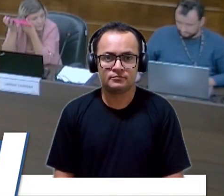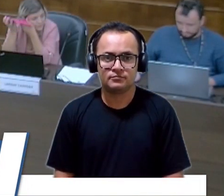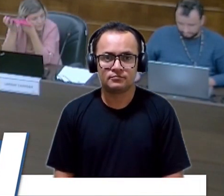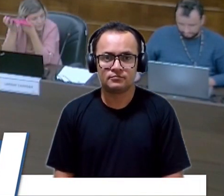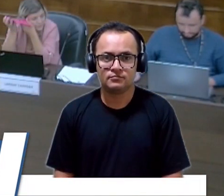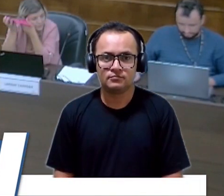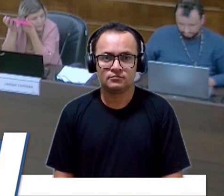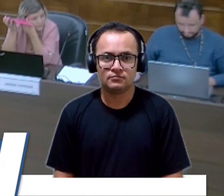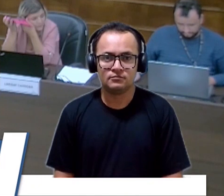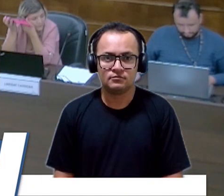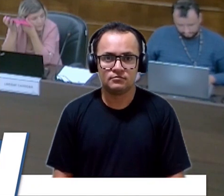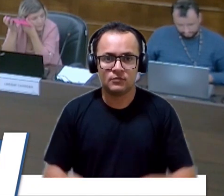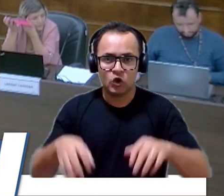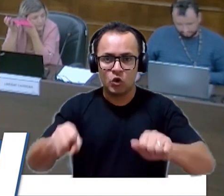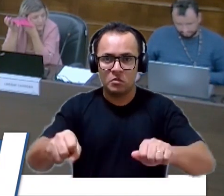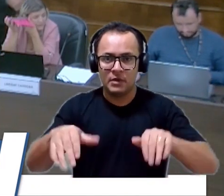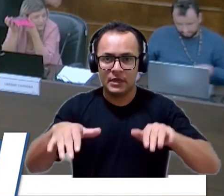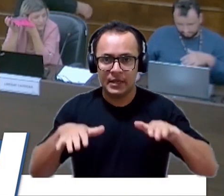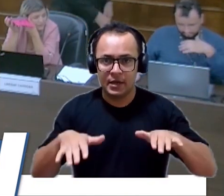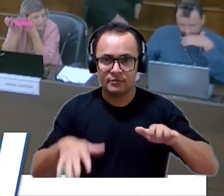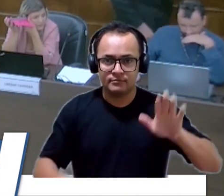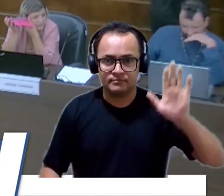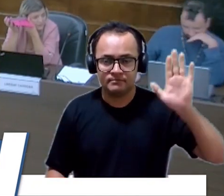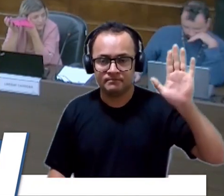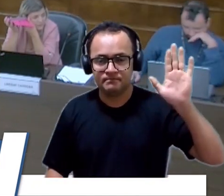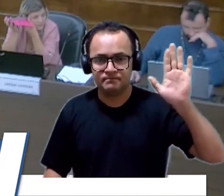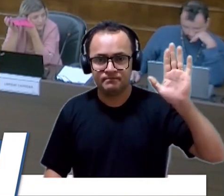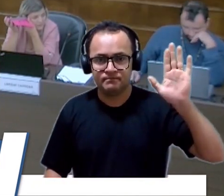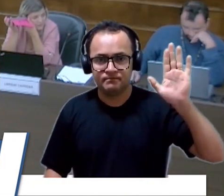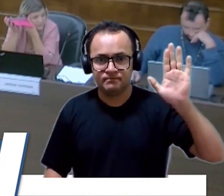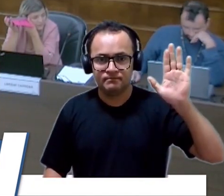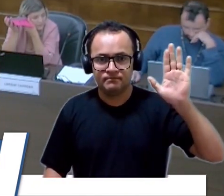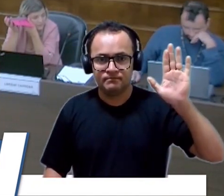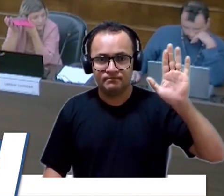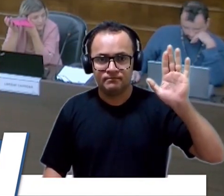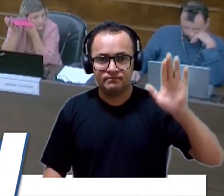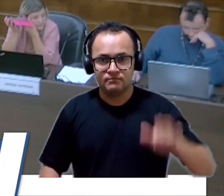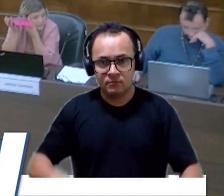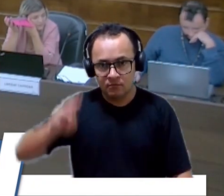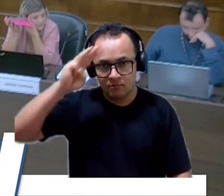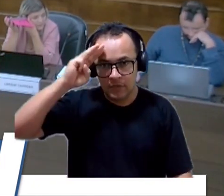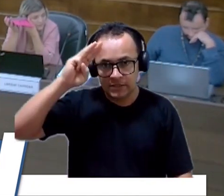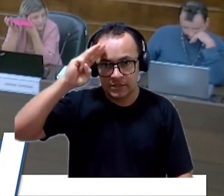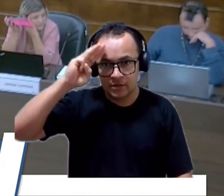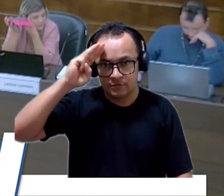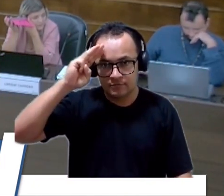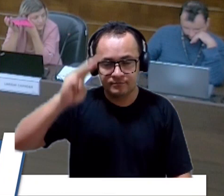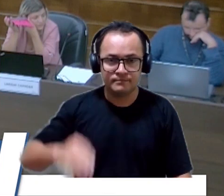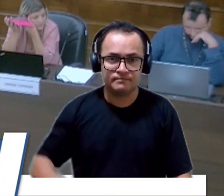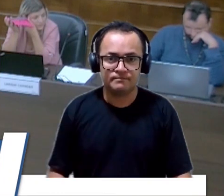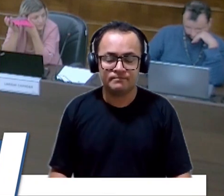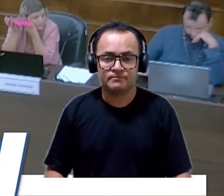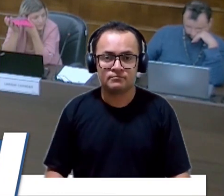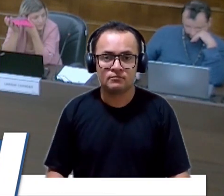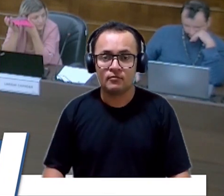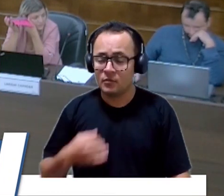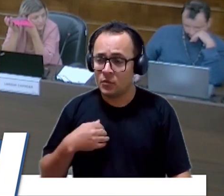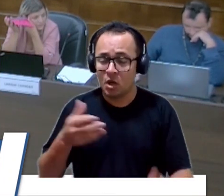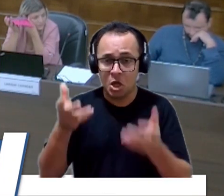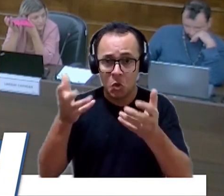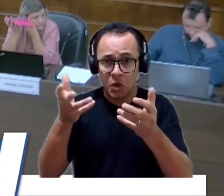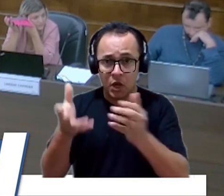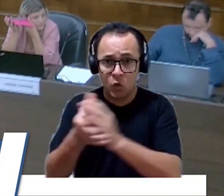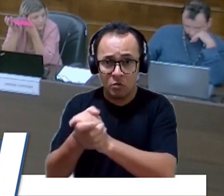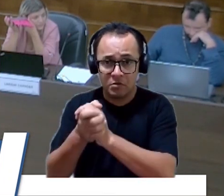Com a palavra, Puranaro. Peço a palavra. Com a palavra, vereador Marcelo Chit. Eu quero cumprimentar o vereador